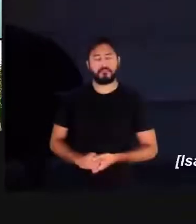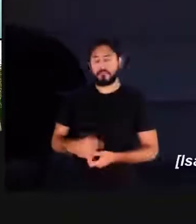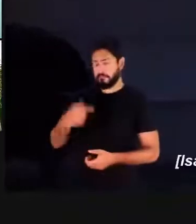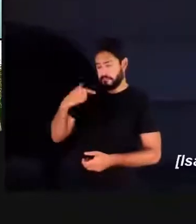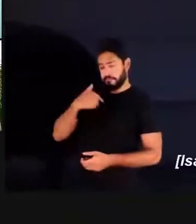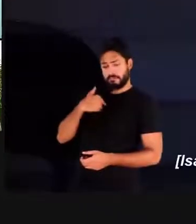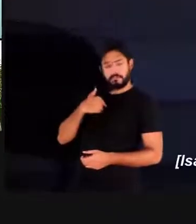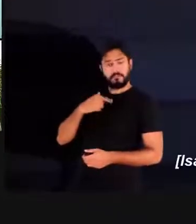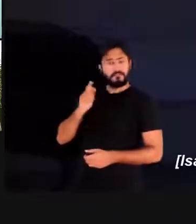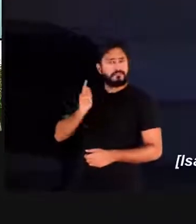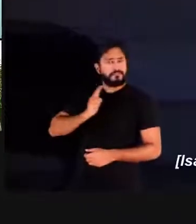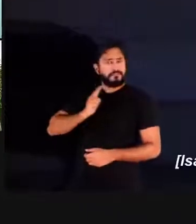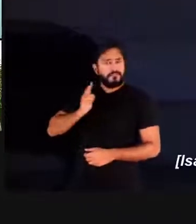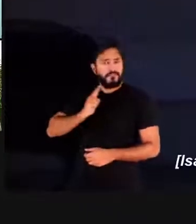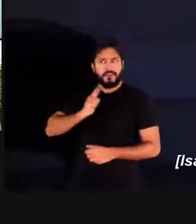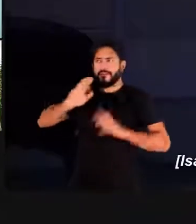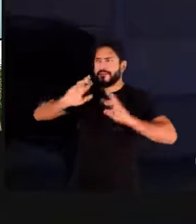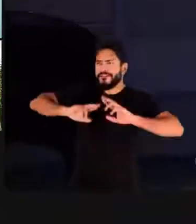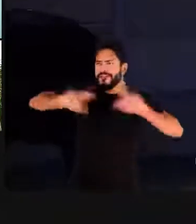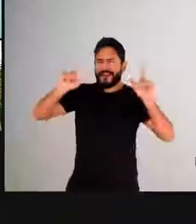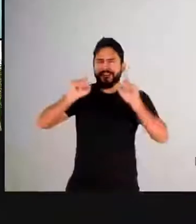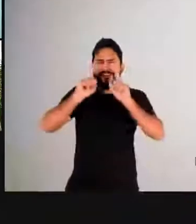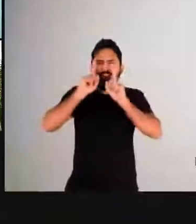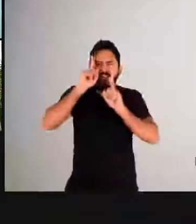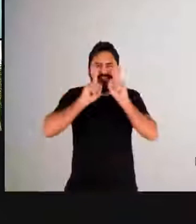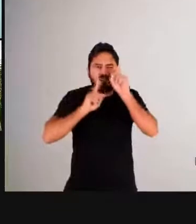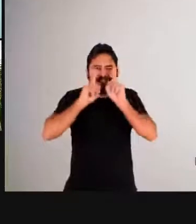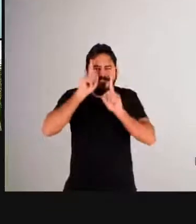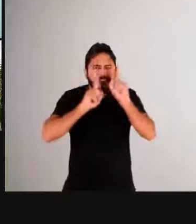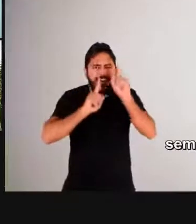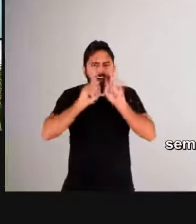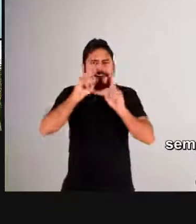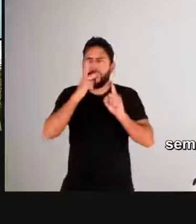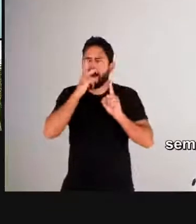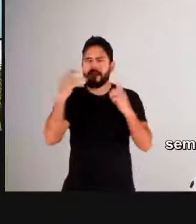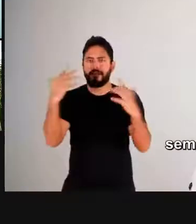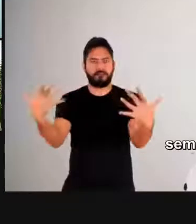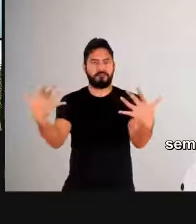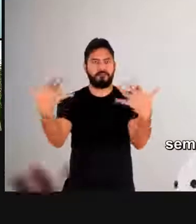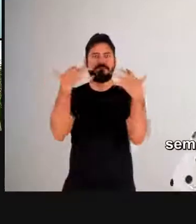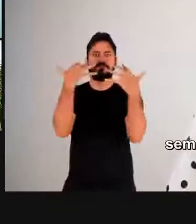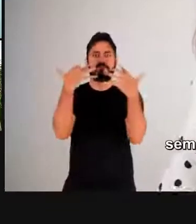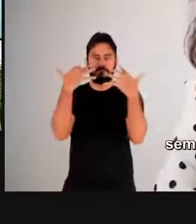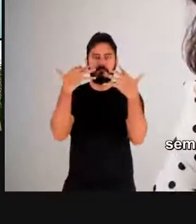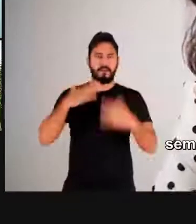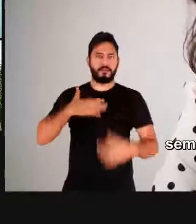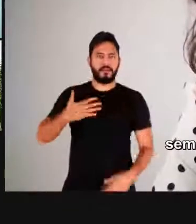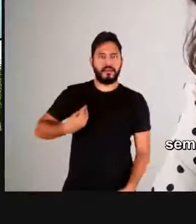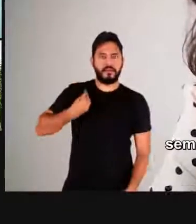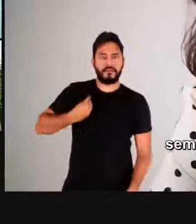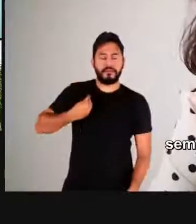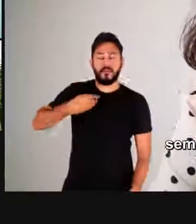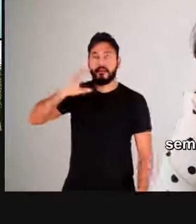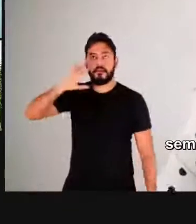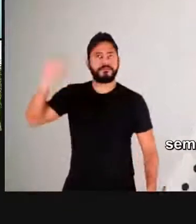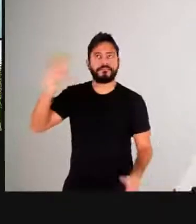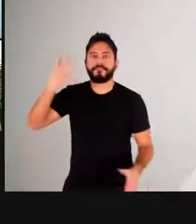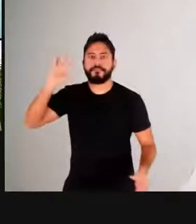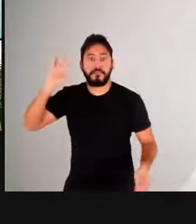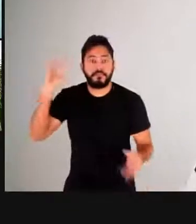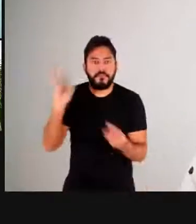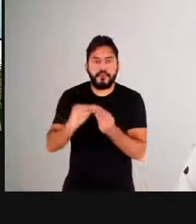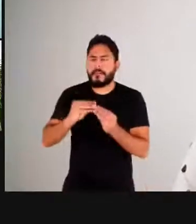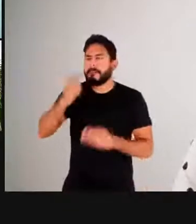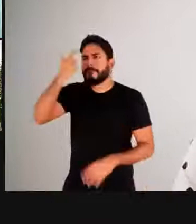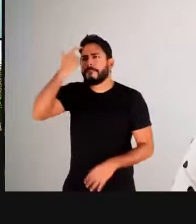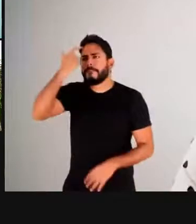Eu percebi como ter uma diferença estética sempre foi um holofote natural da minha vida. E